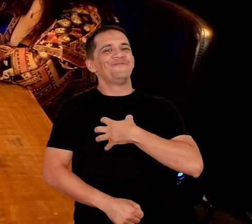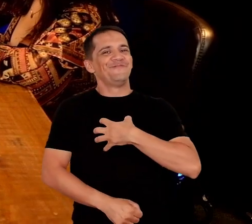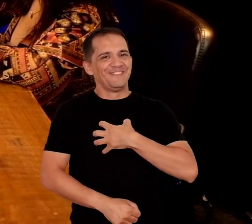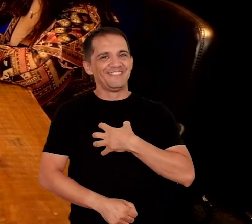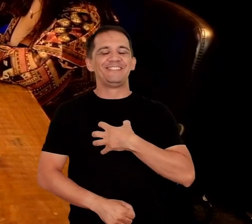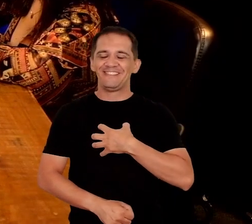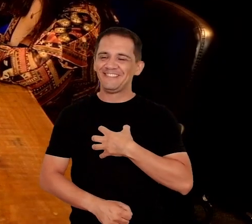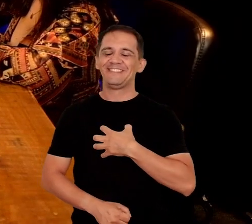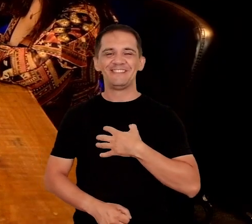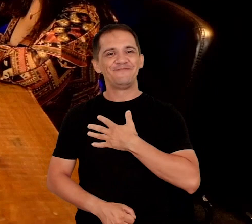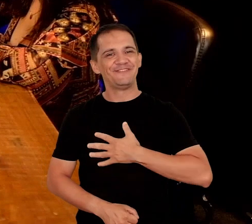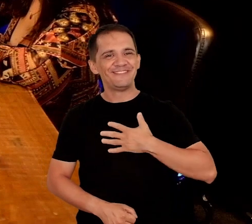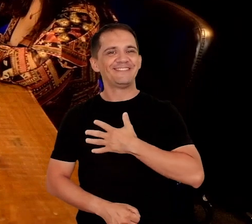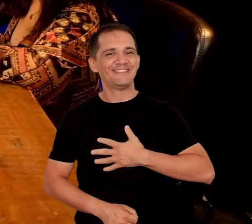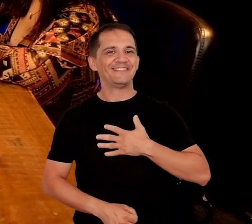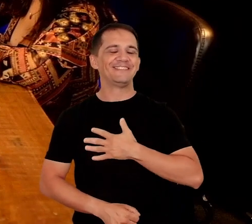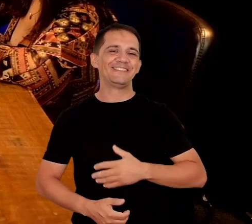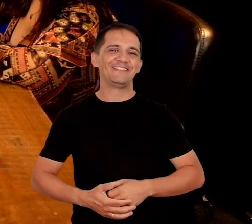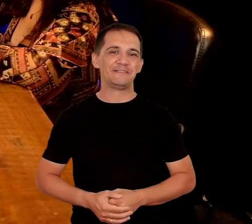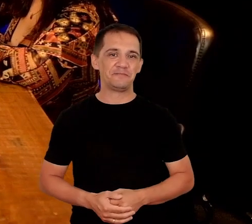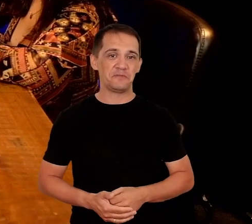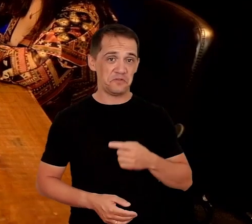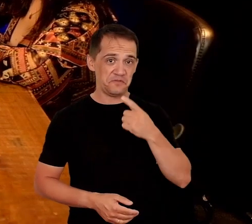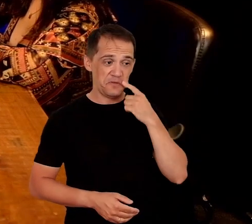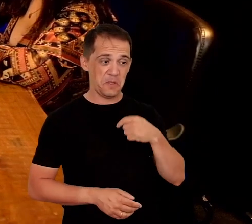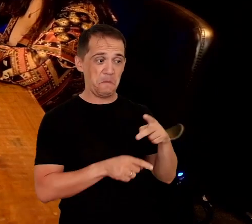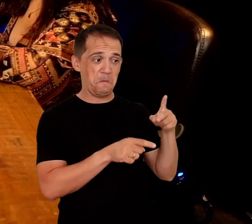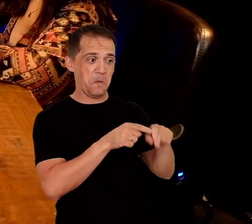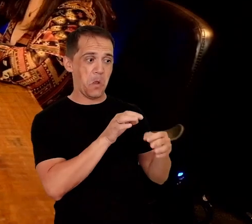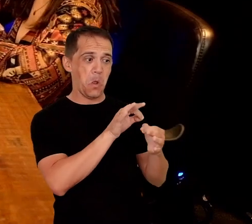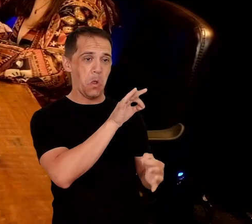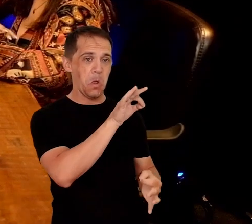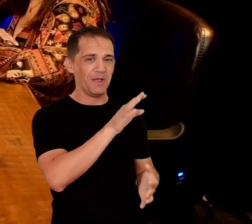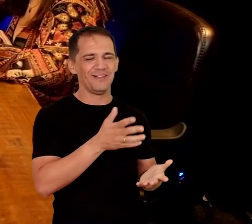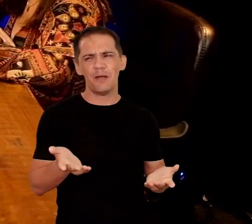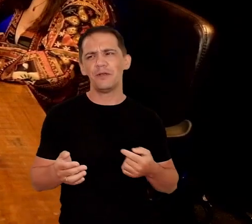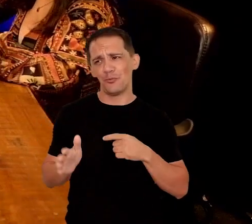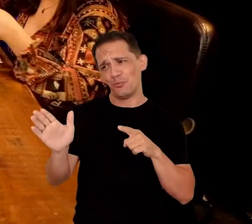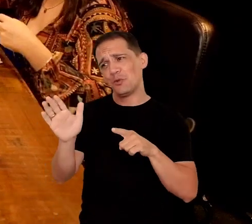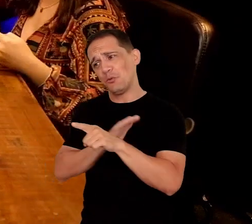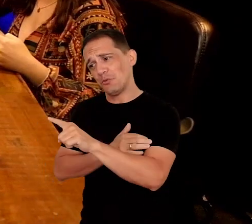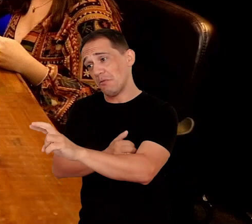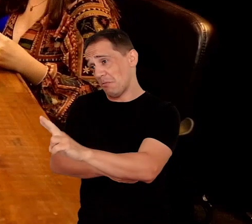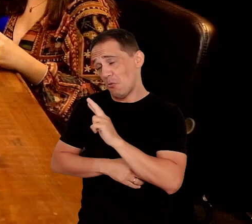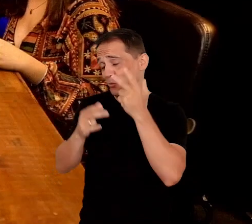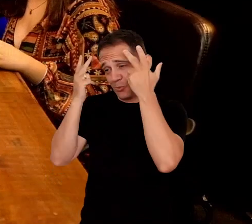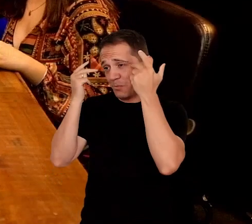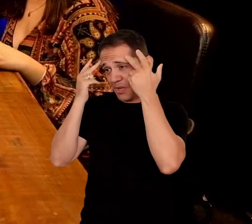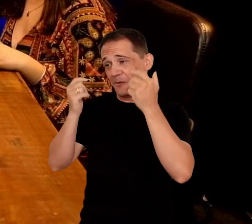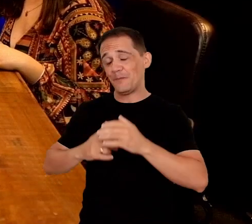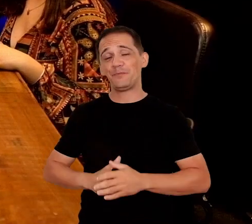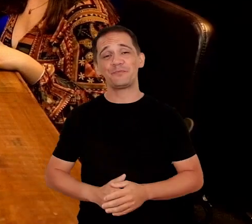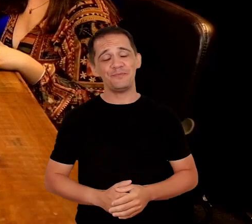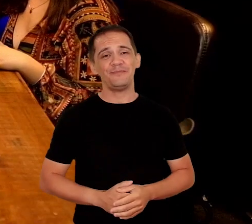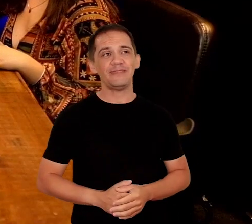Daí Ai, foi uma conversaram emoção. muito melhor Aham, do que quando muito, vocês eram crianças, muito. né? Muito mais. Ó, já comecei a falar, continua. É que eu também fui te